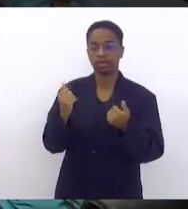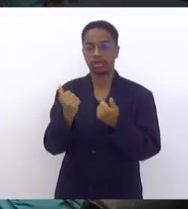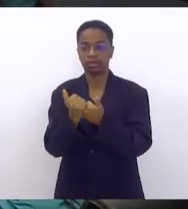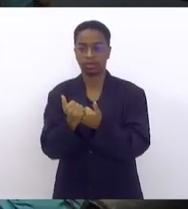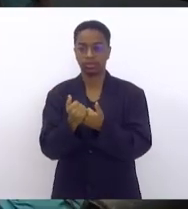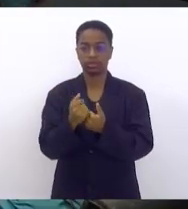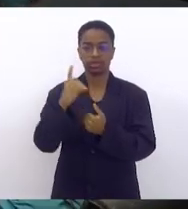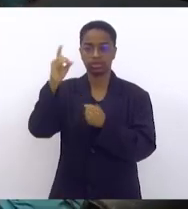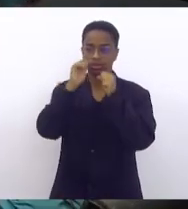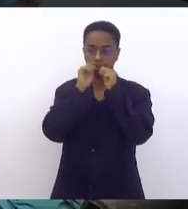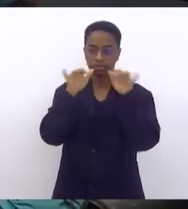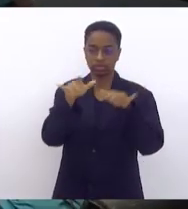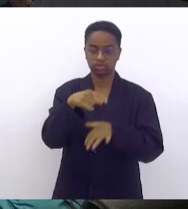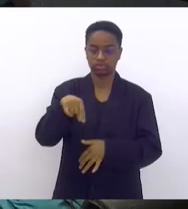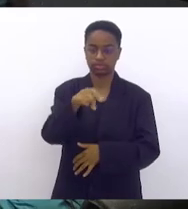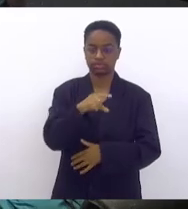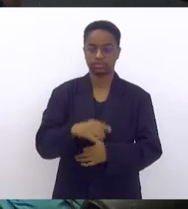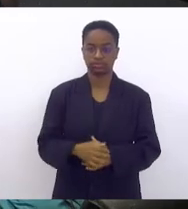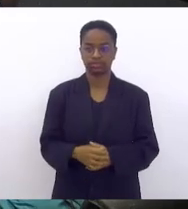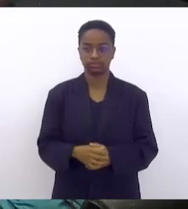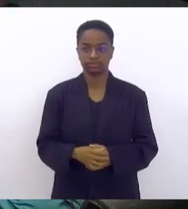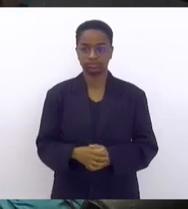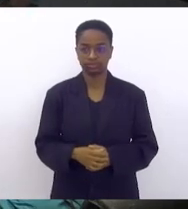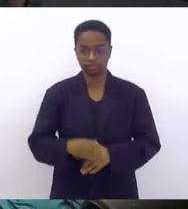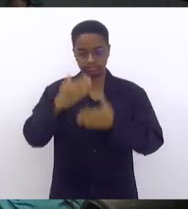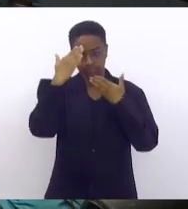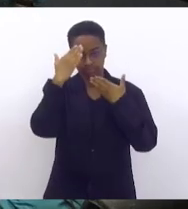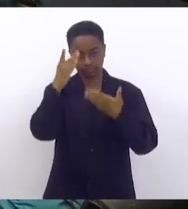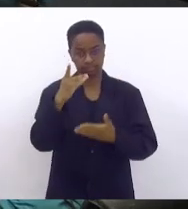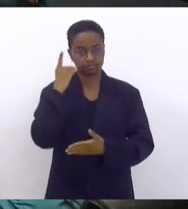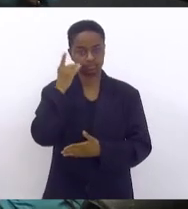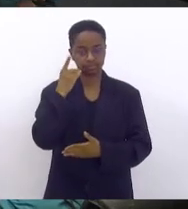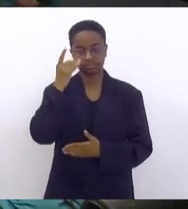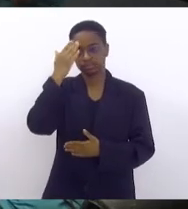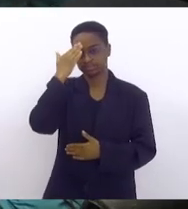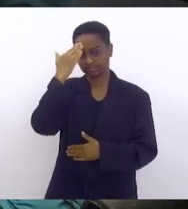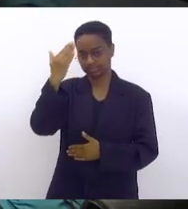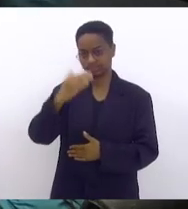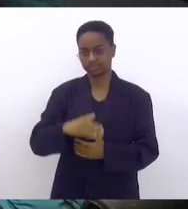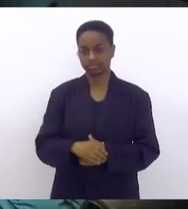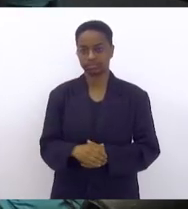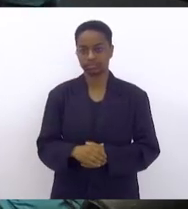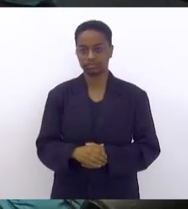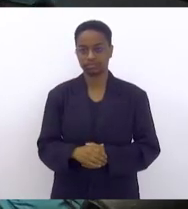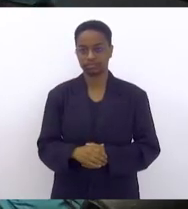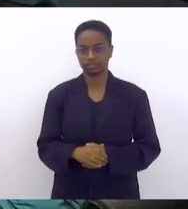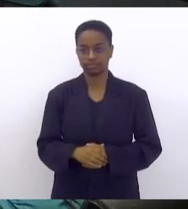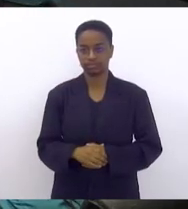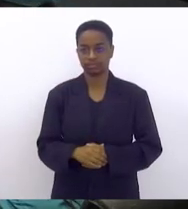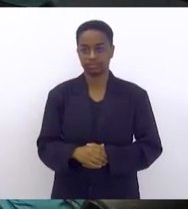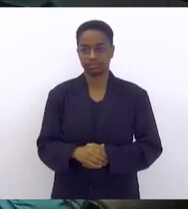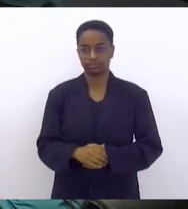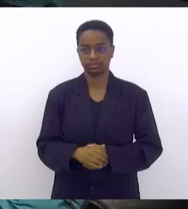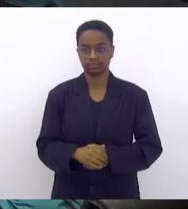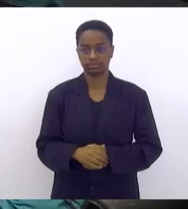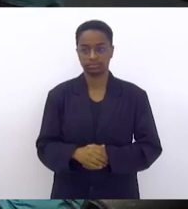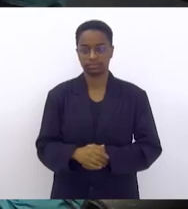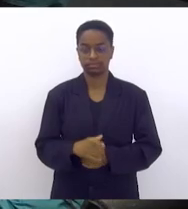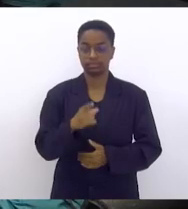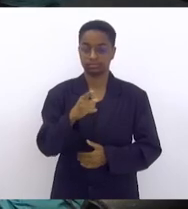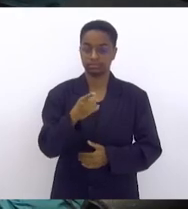Deus abençoe todos vocês. Obrigada, deputado. Muito obrigada. Deputada aqui